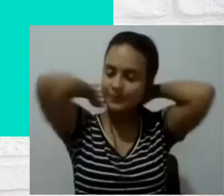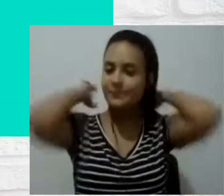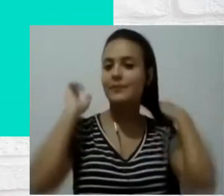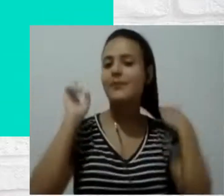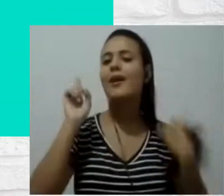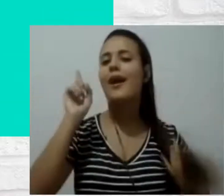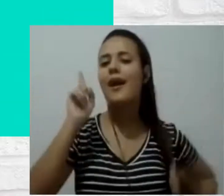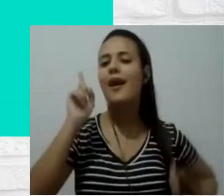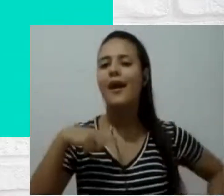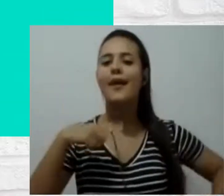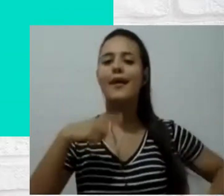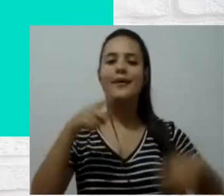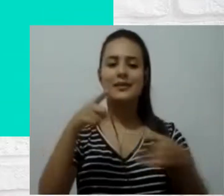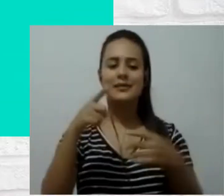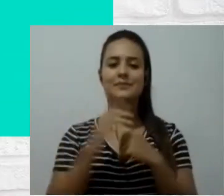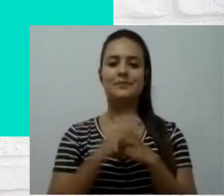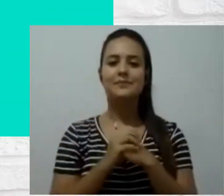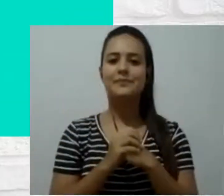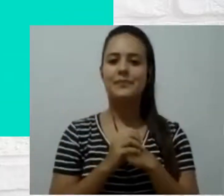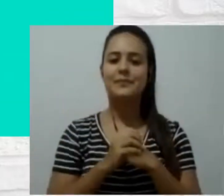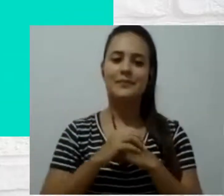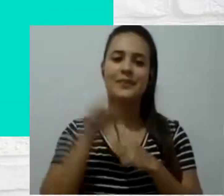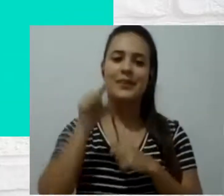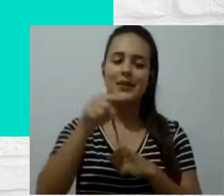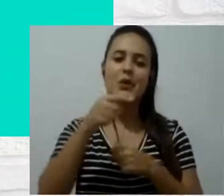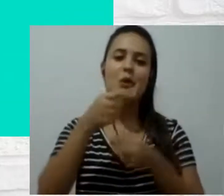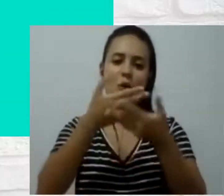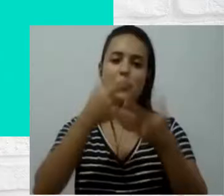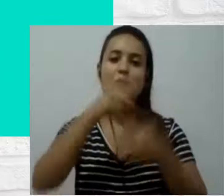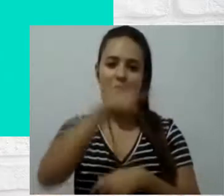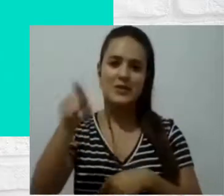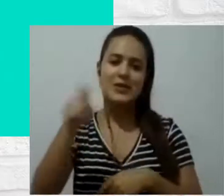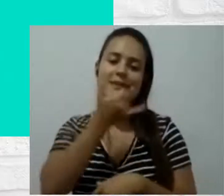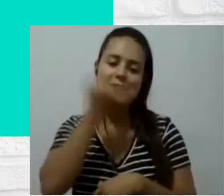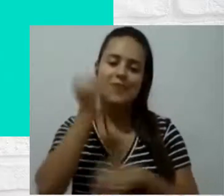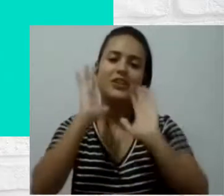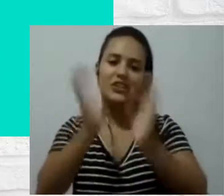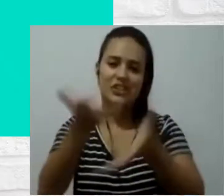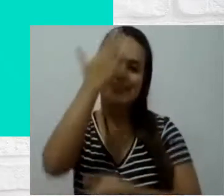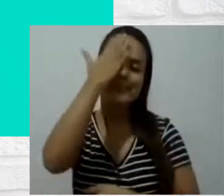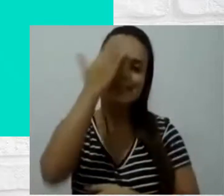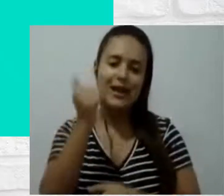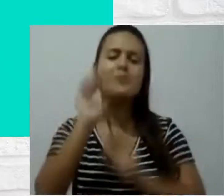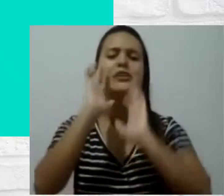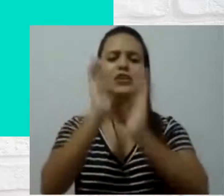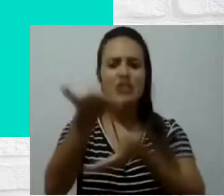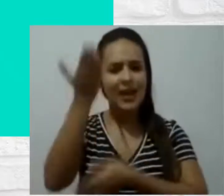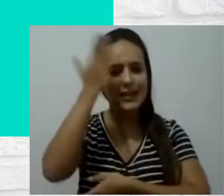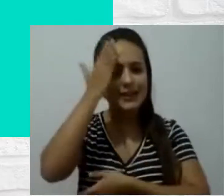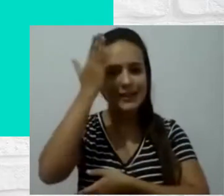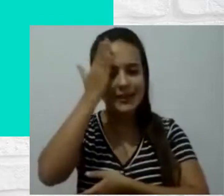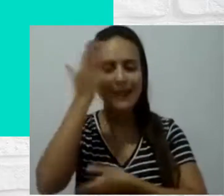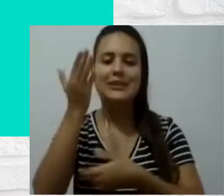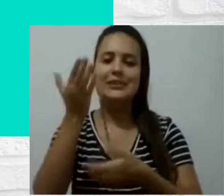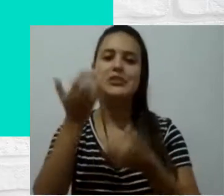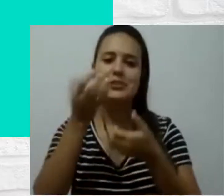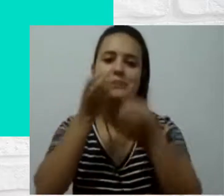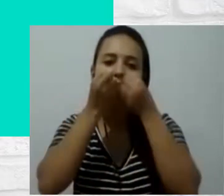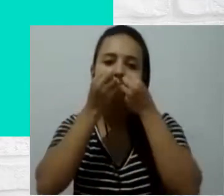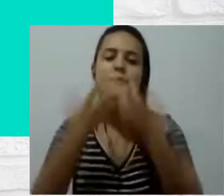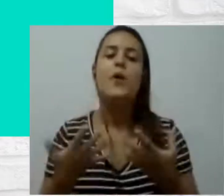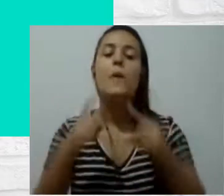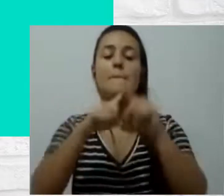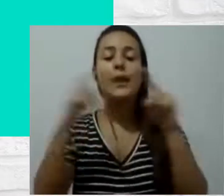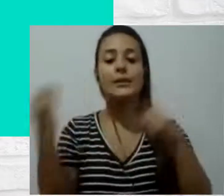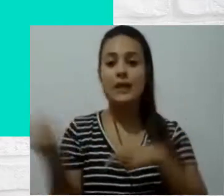Seguindo, nós temos a estrutura da redação. Isso aqui também é um ponto bastante óbvio, que vocês já devem